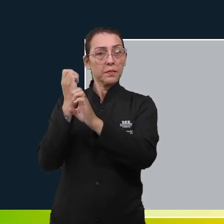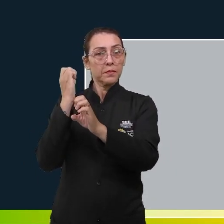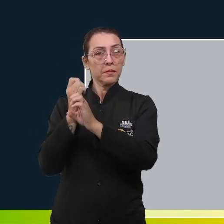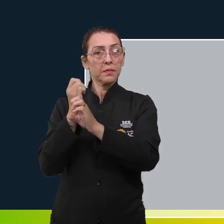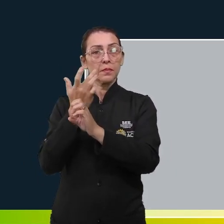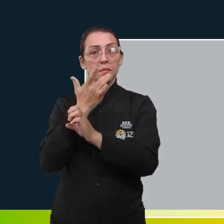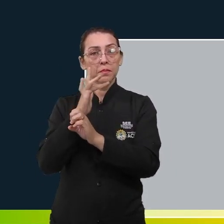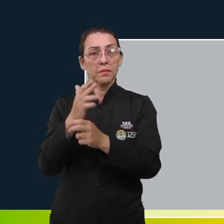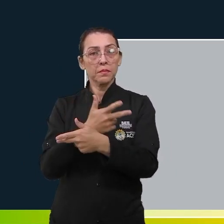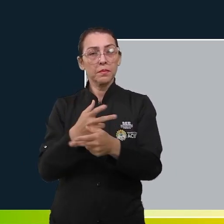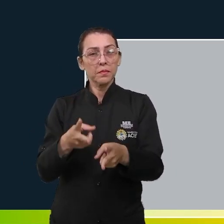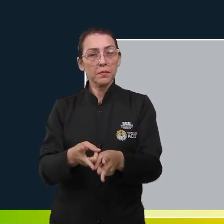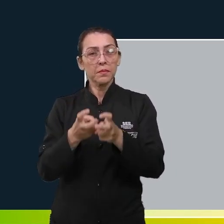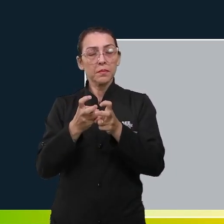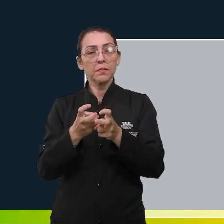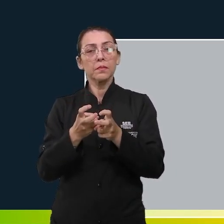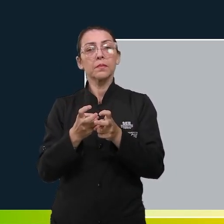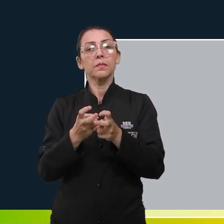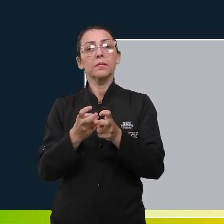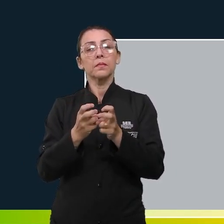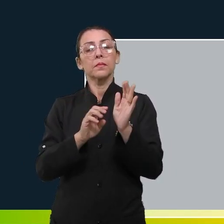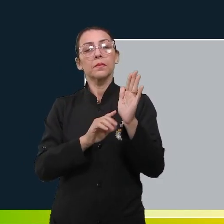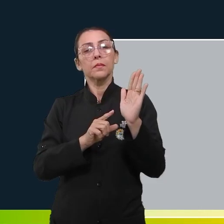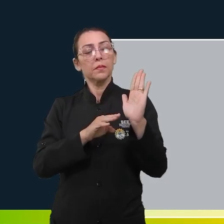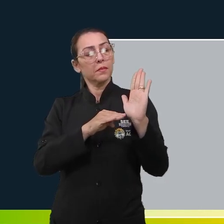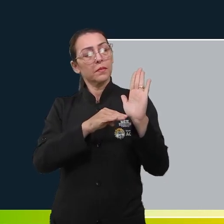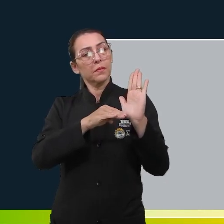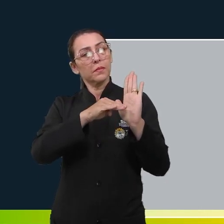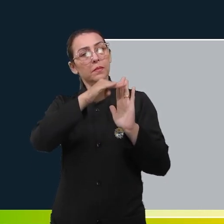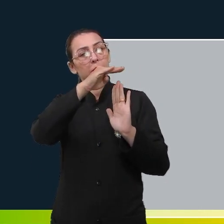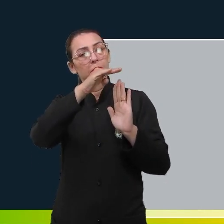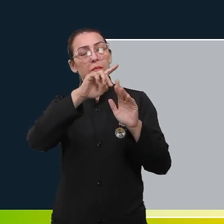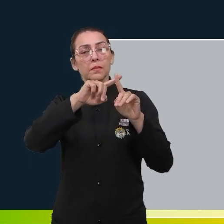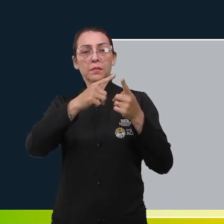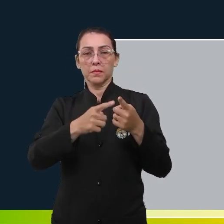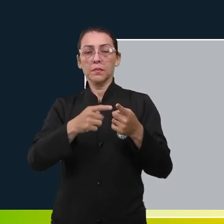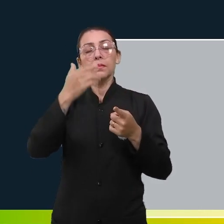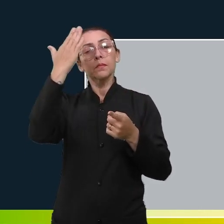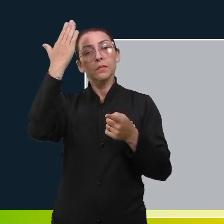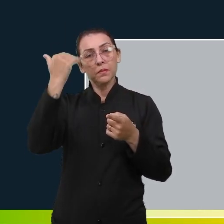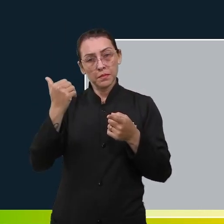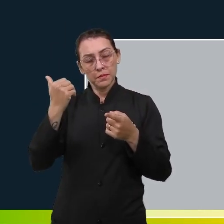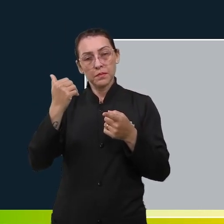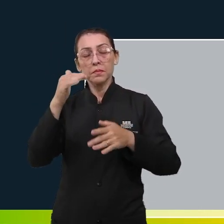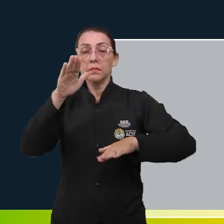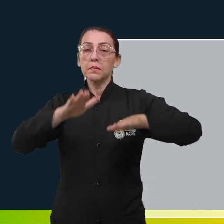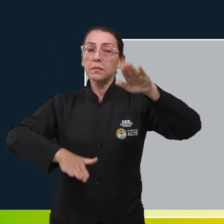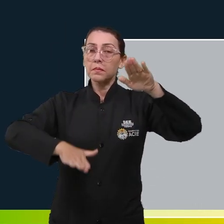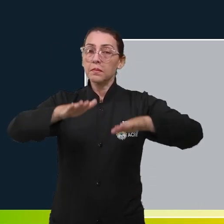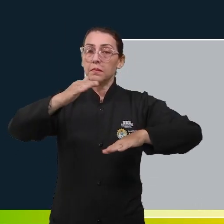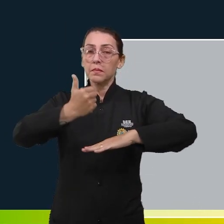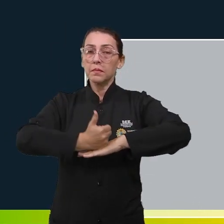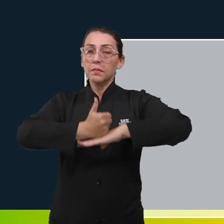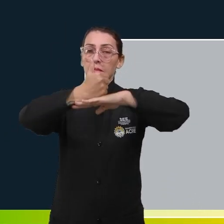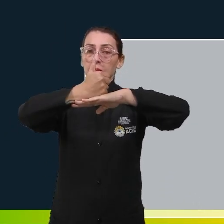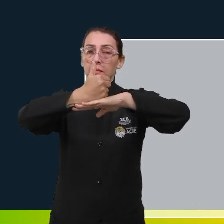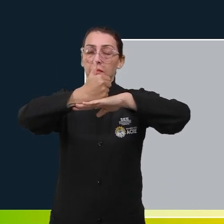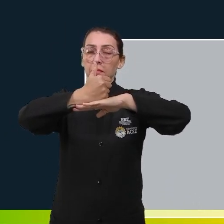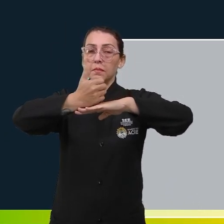civil, mineração, aí temos o ranking salarial, mas na verdade bem sabemos que dependendo da profissão,